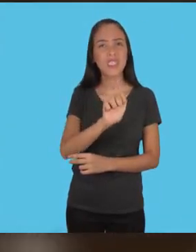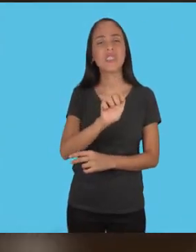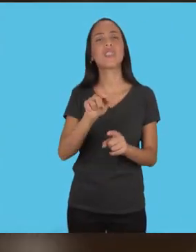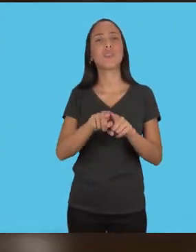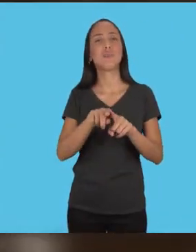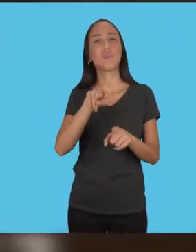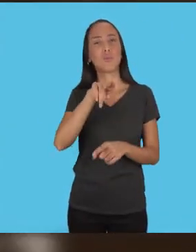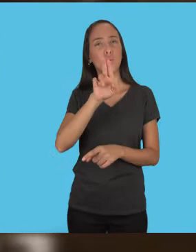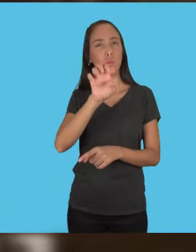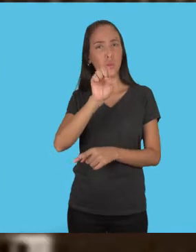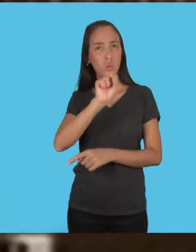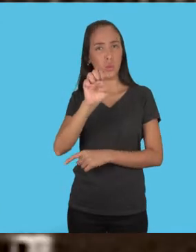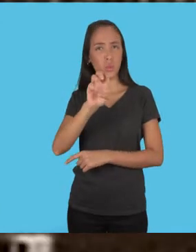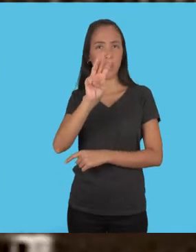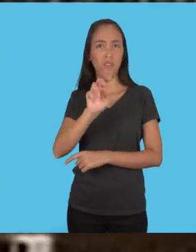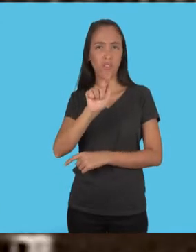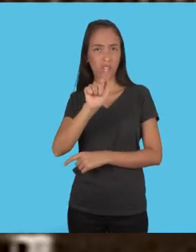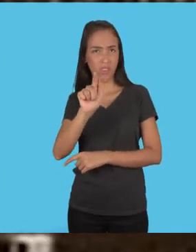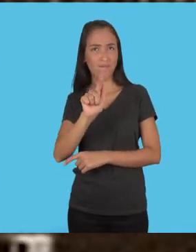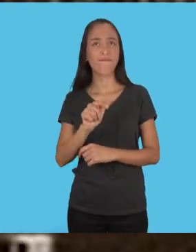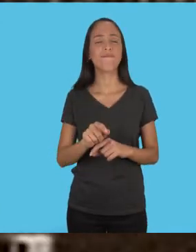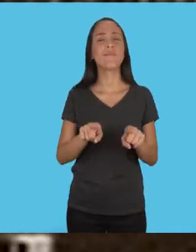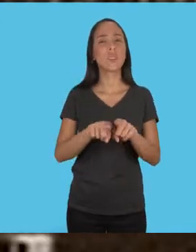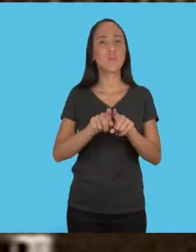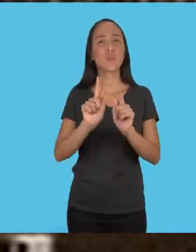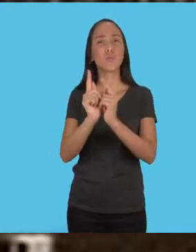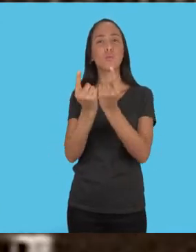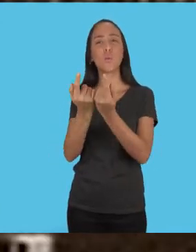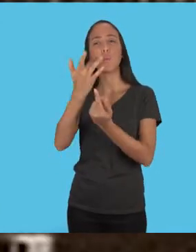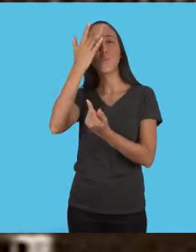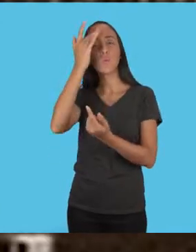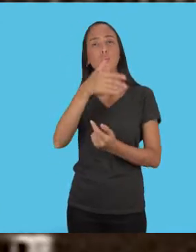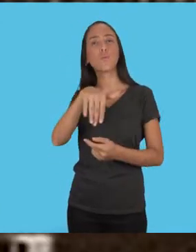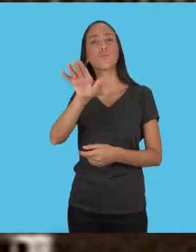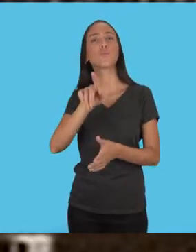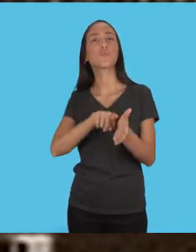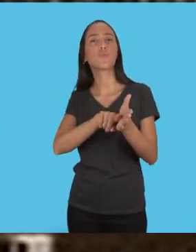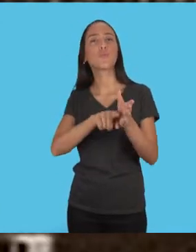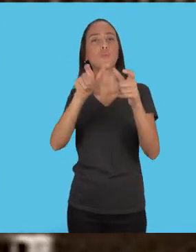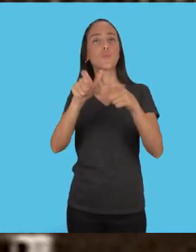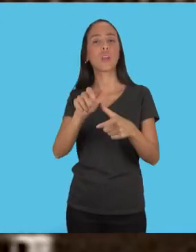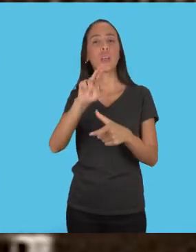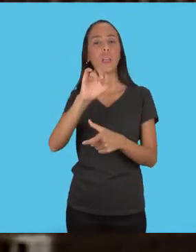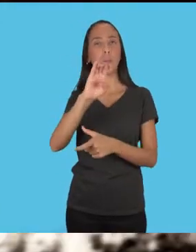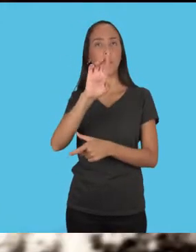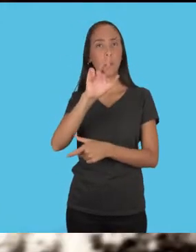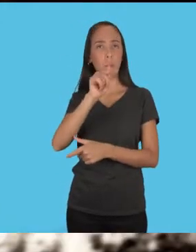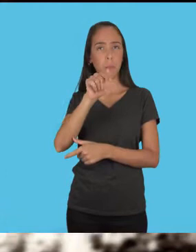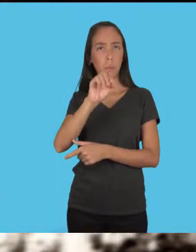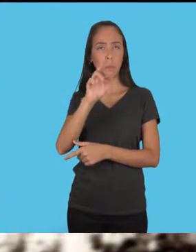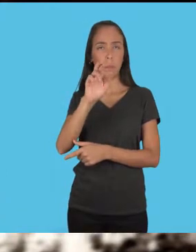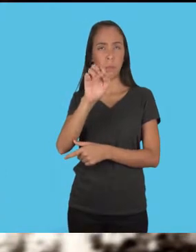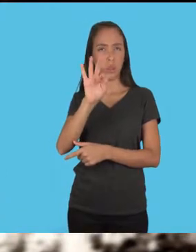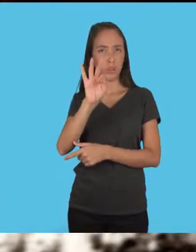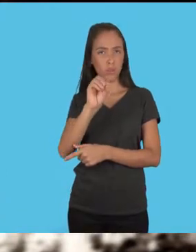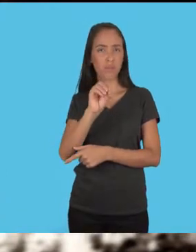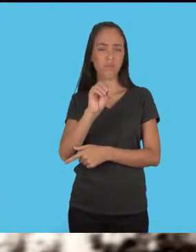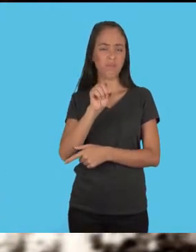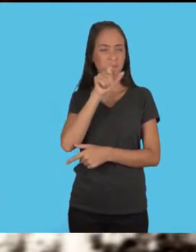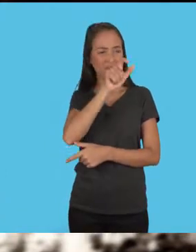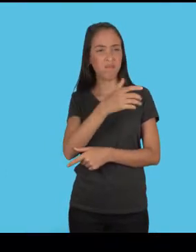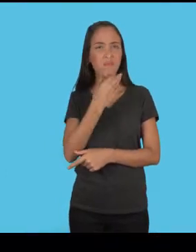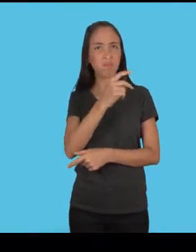Nussensweig, formou um grupo que foi para Ribeirão Preto, né? Acho que o Samuel